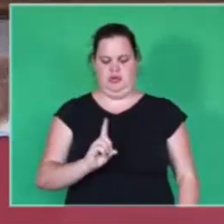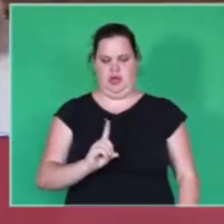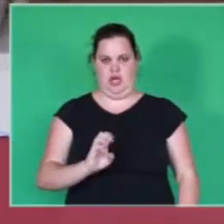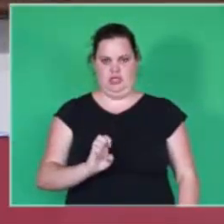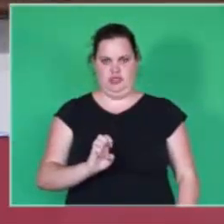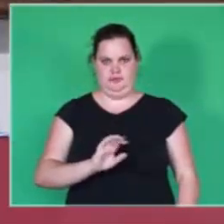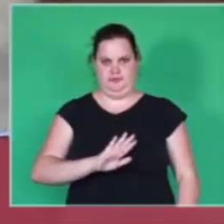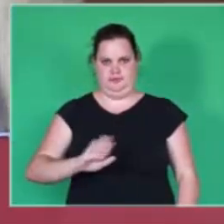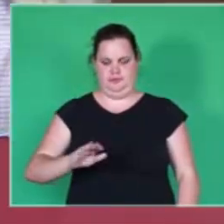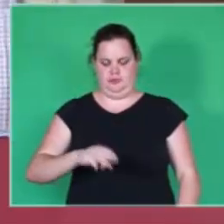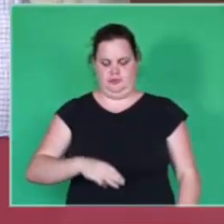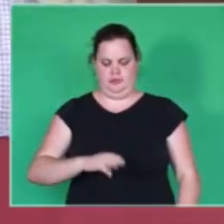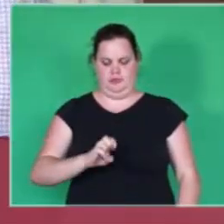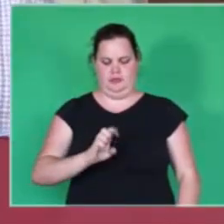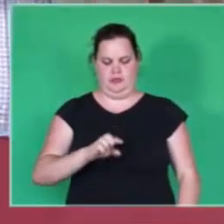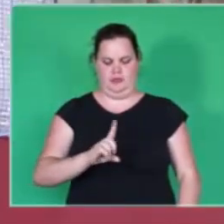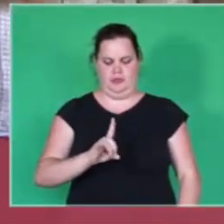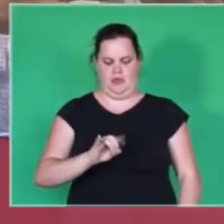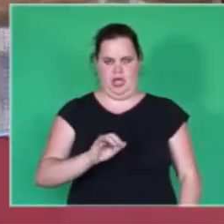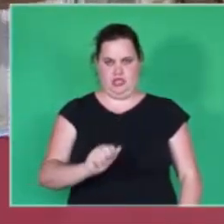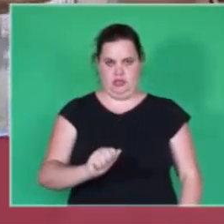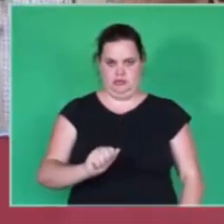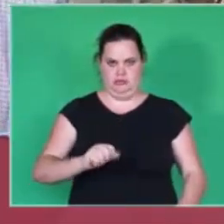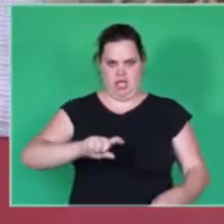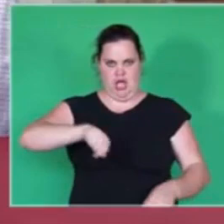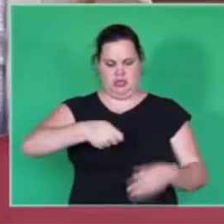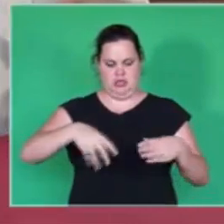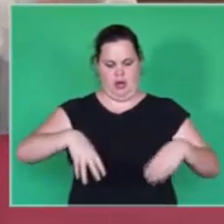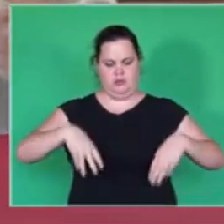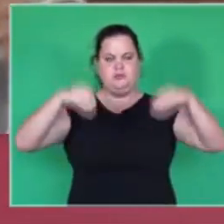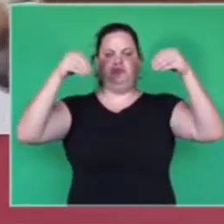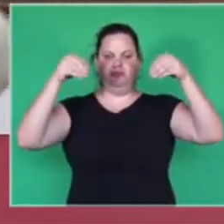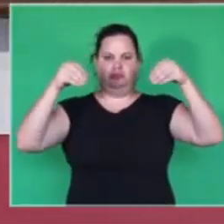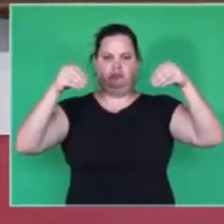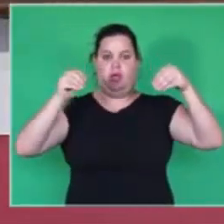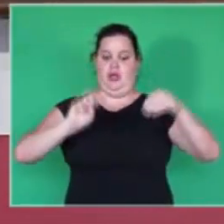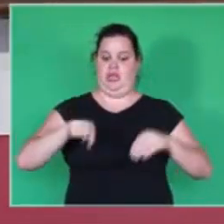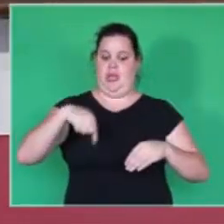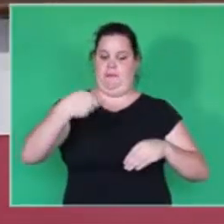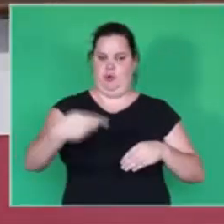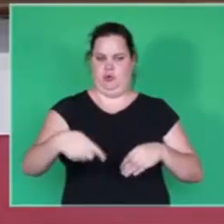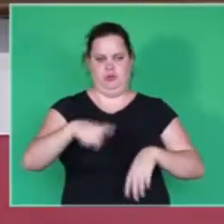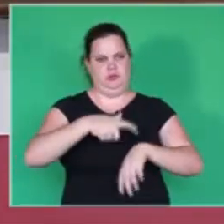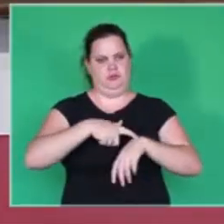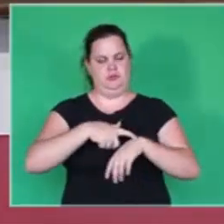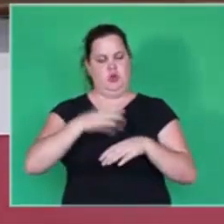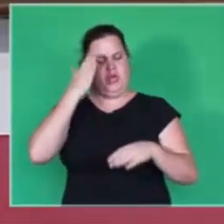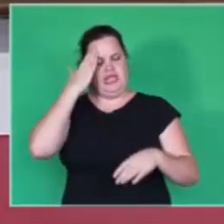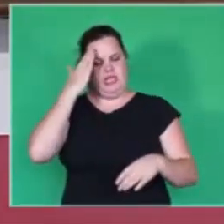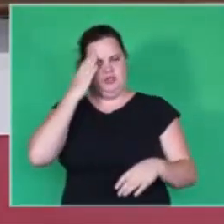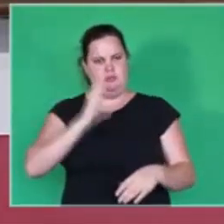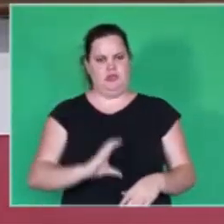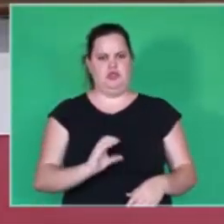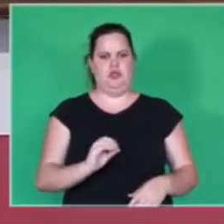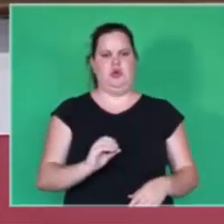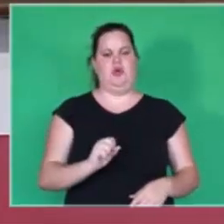1000 anos. Então, o entendimento depois de Constantino, aí começou o entendimento